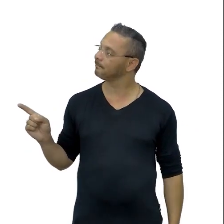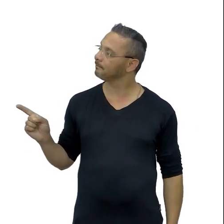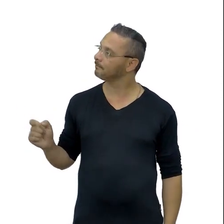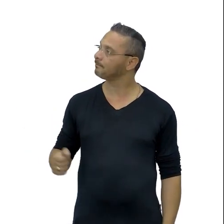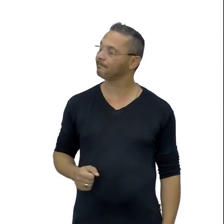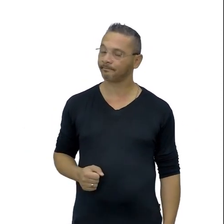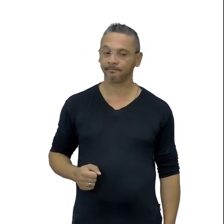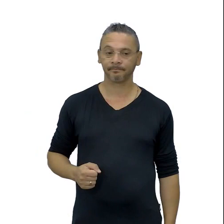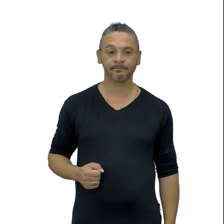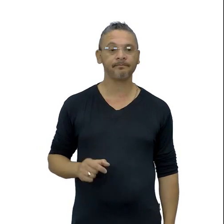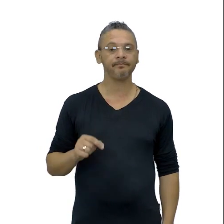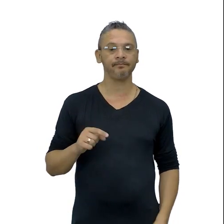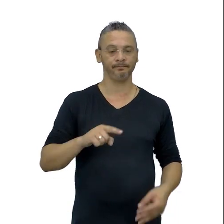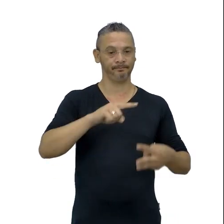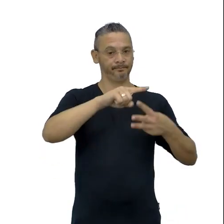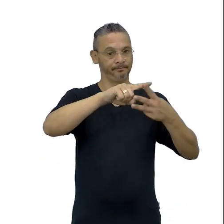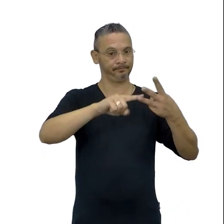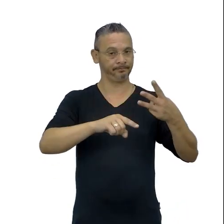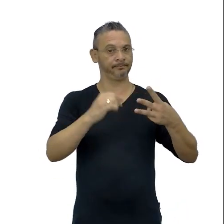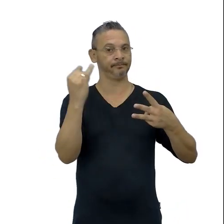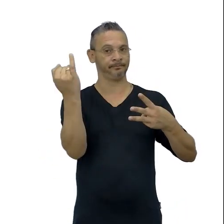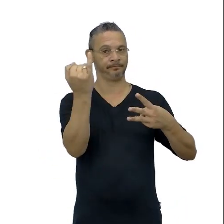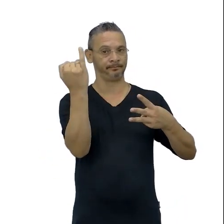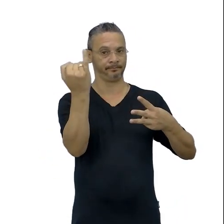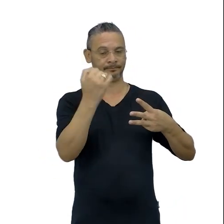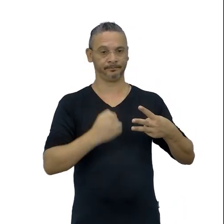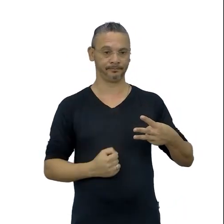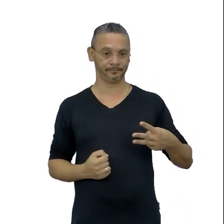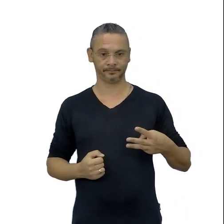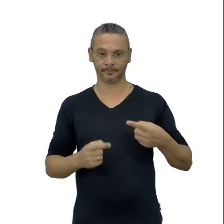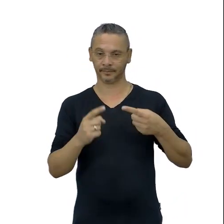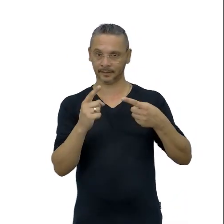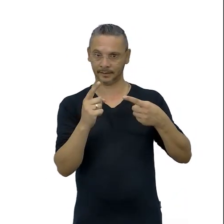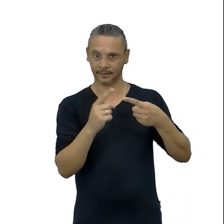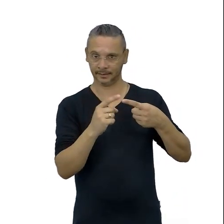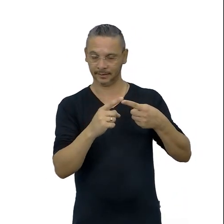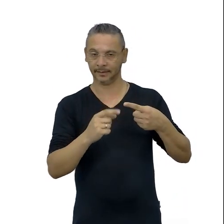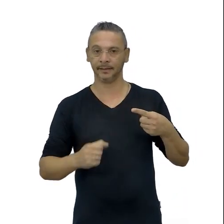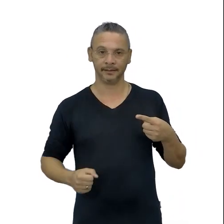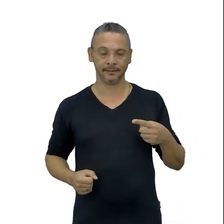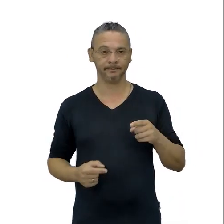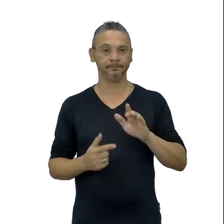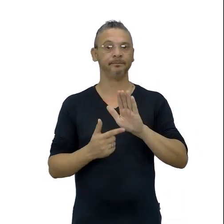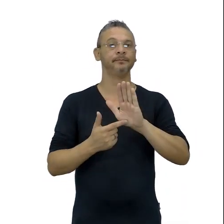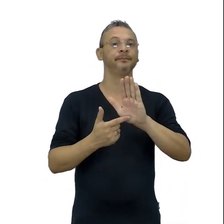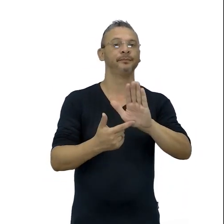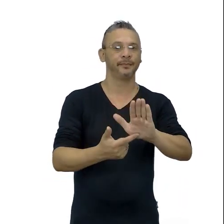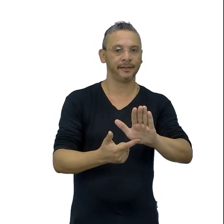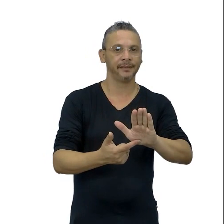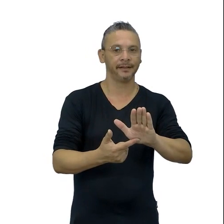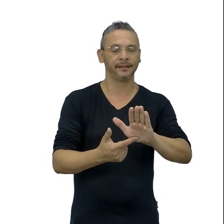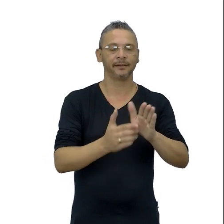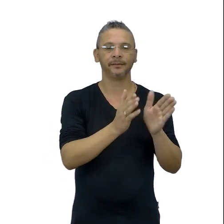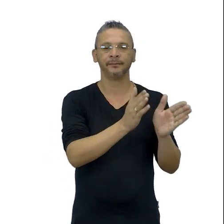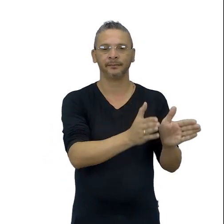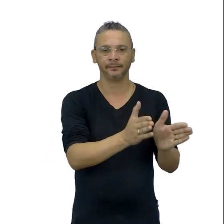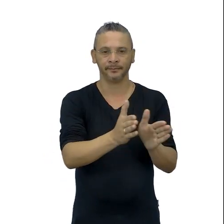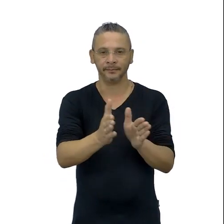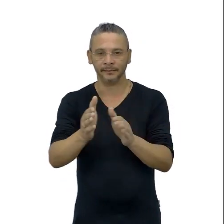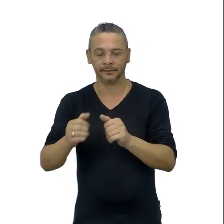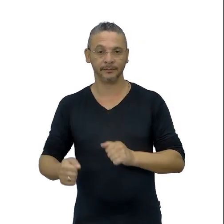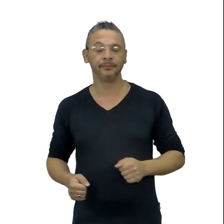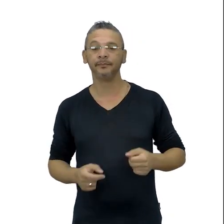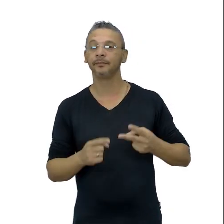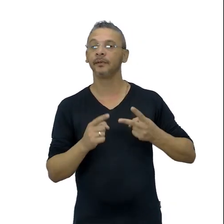Então, nós teremos 3 momentos durante a formação. O primeiro momento de apresentação da sequência,